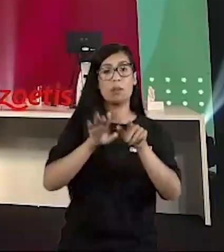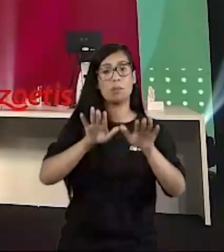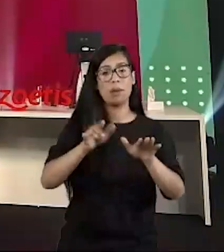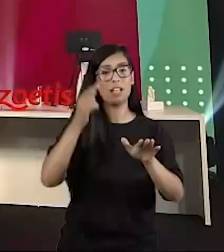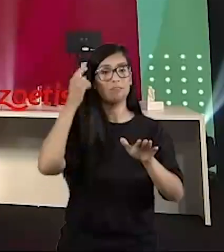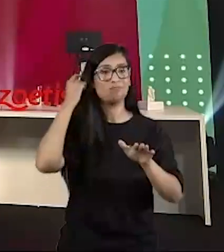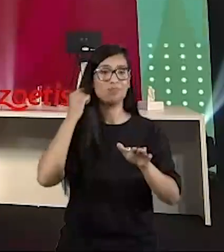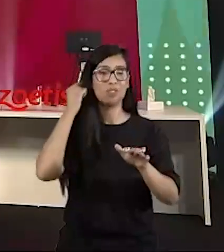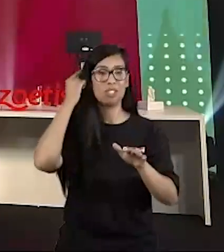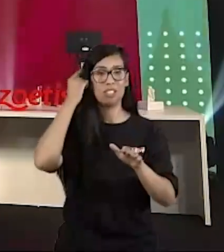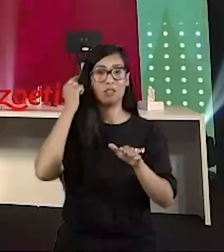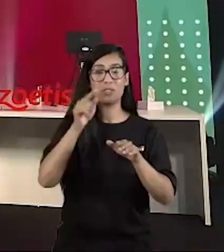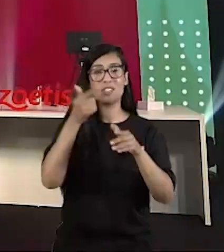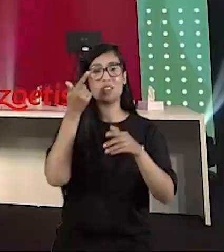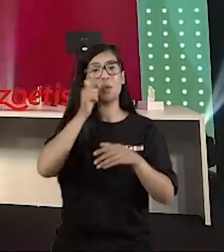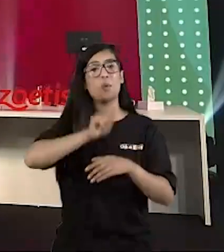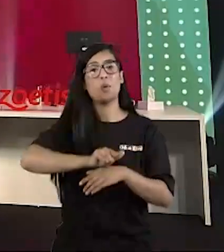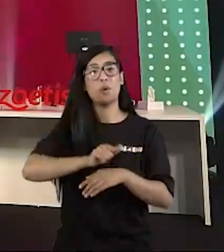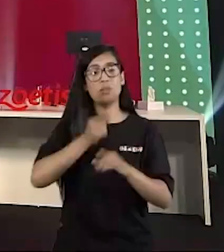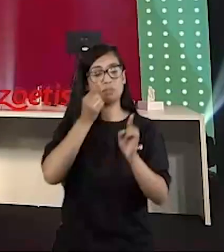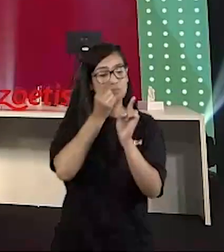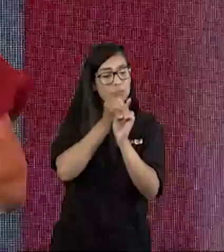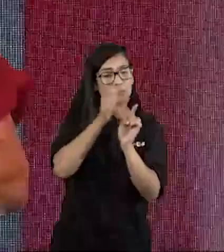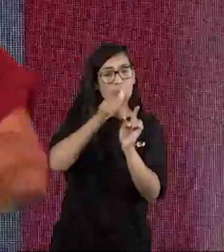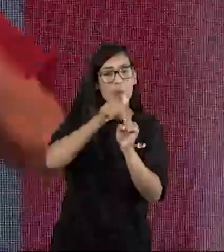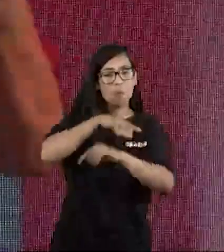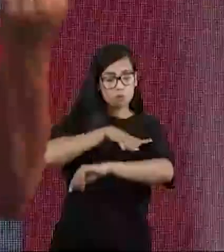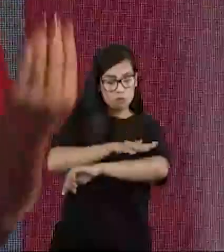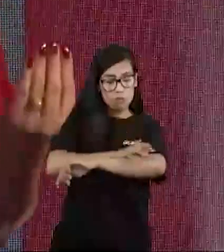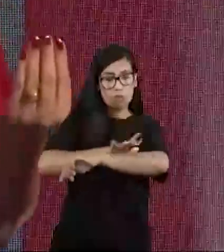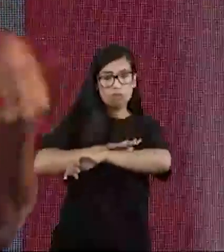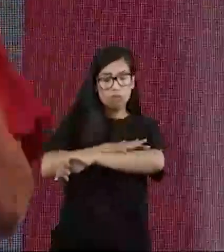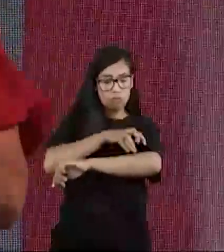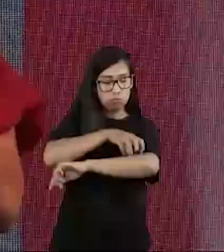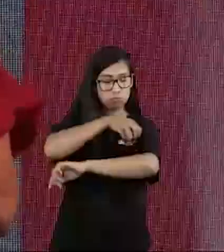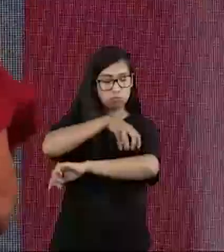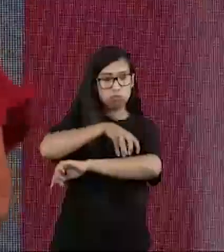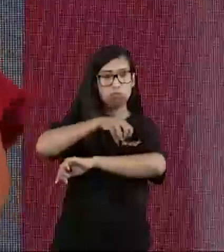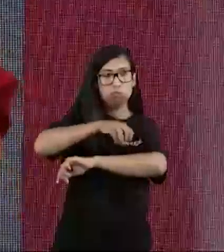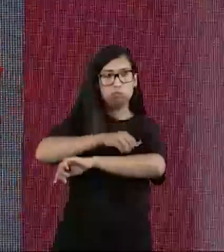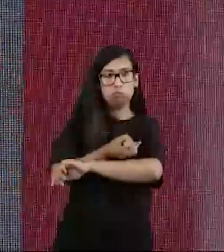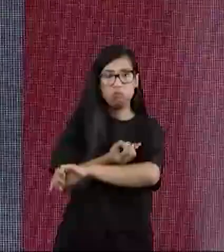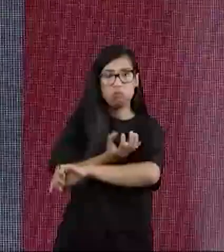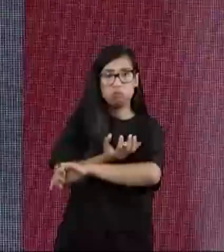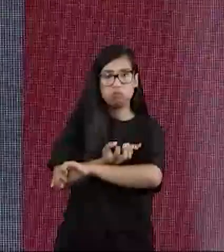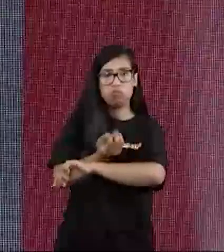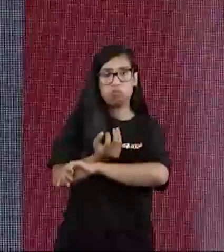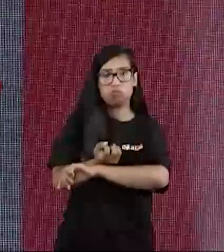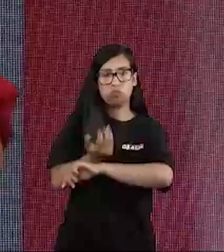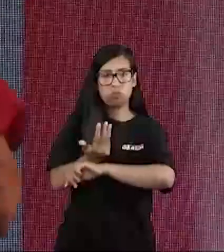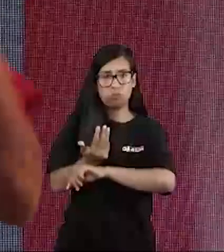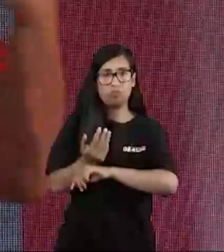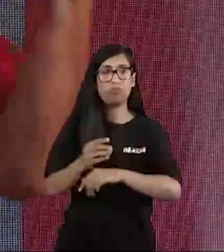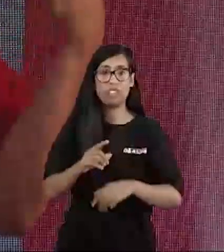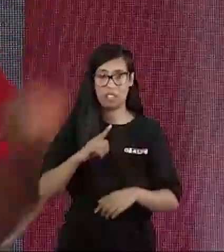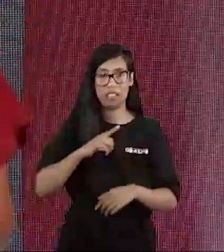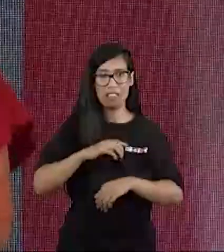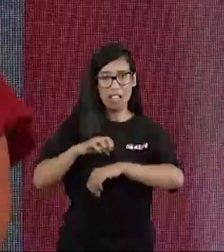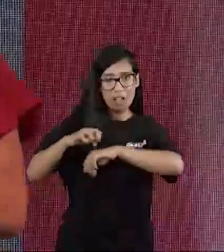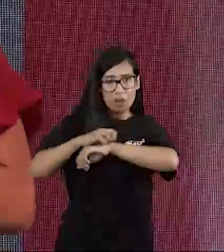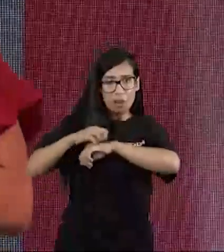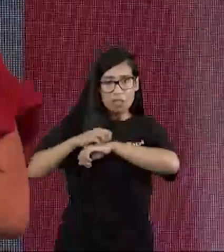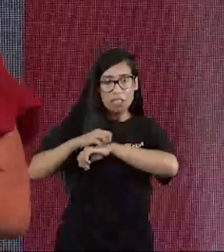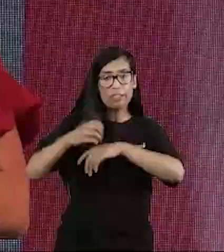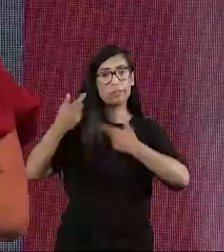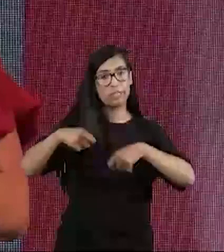encontrar. Fez a cito, achou eventualmente, não coça, não trata. Fez a cito, achou eventualmente, mas tem coceira, trata para